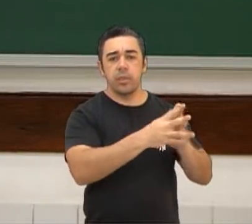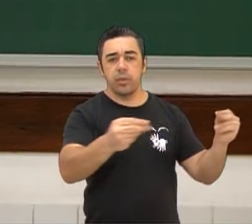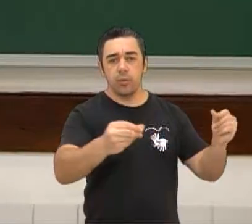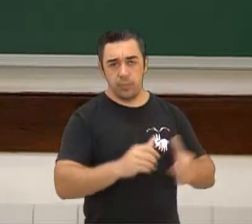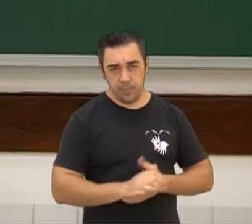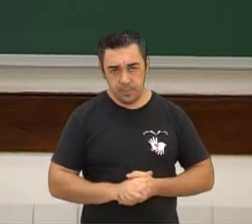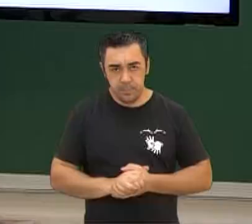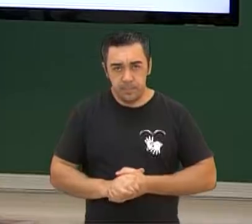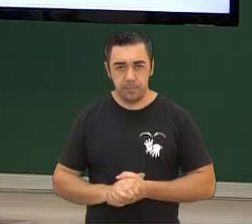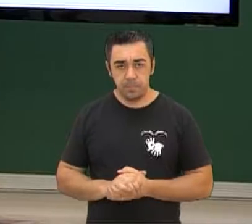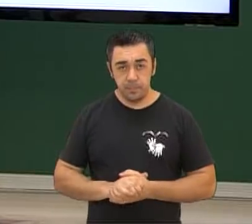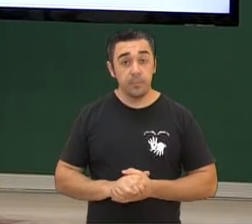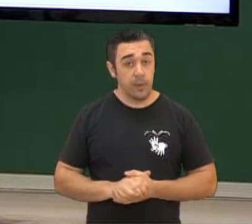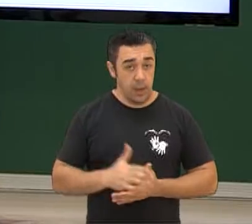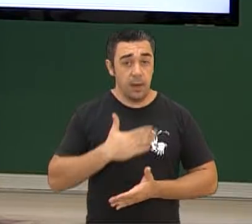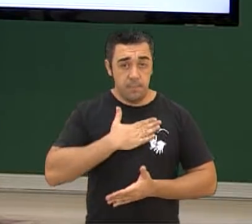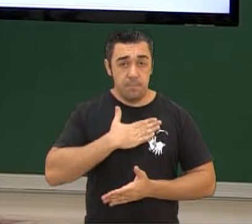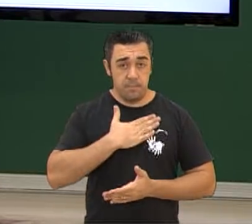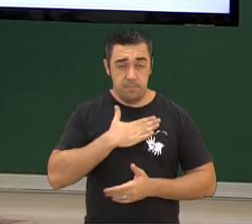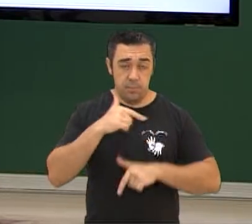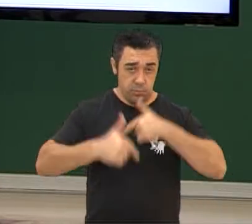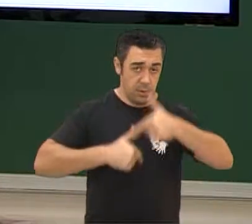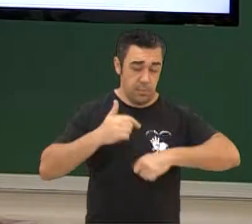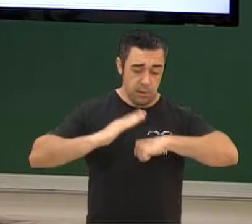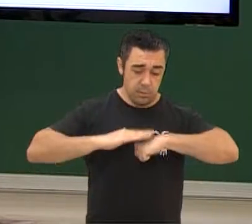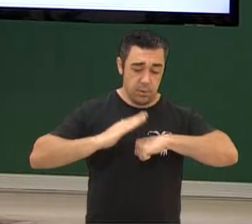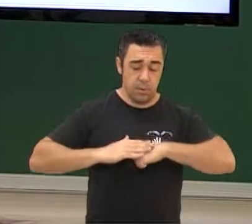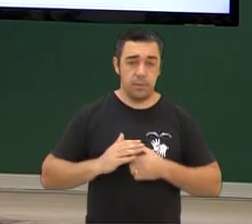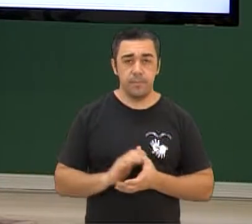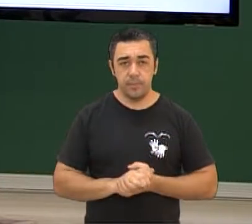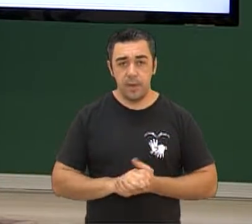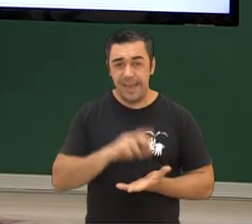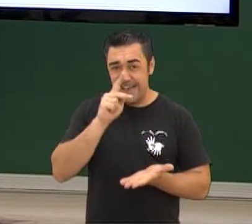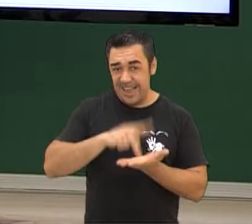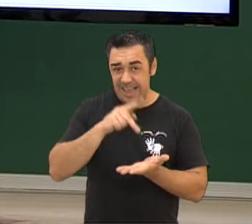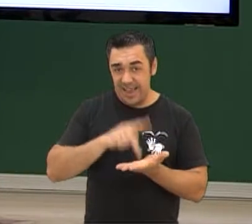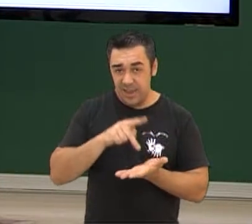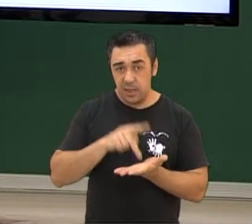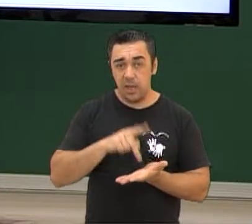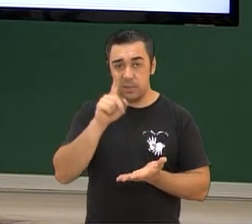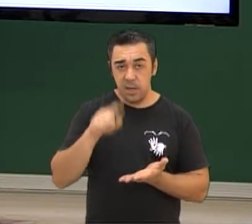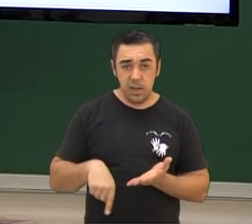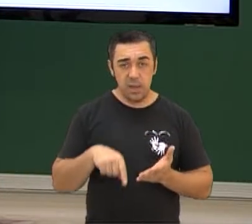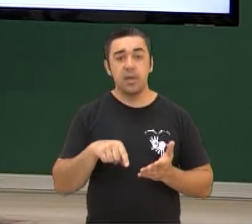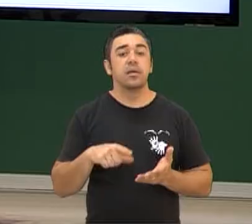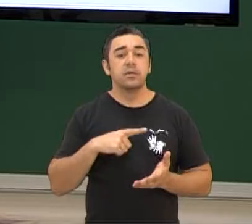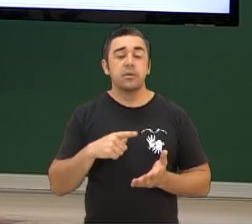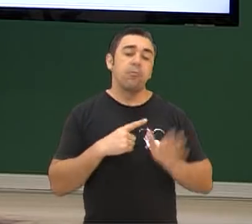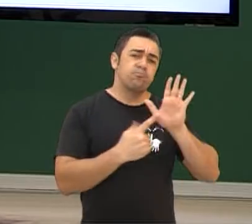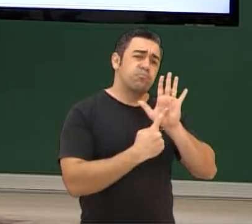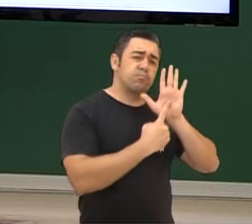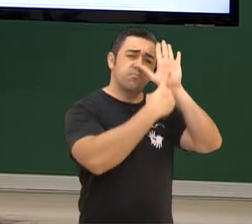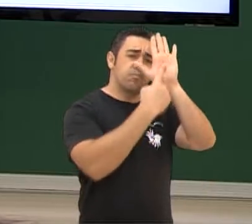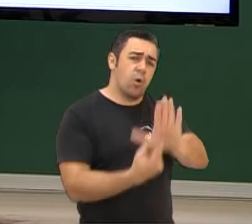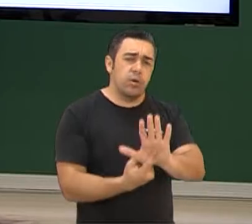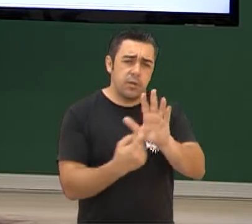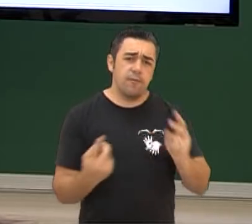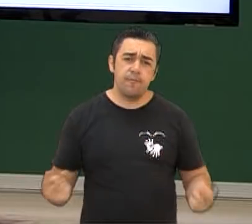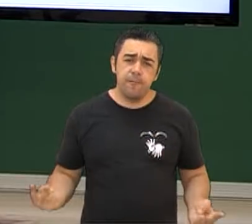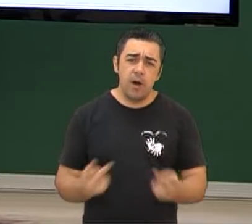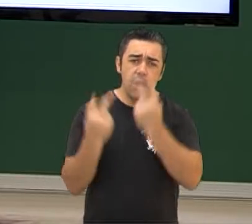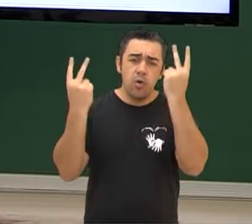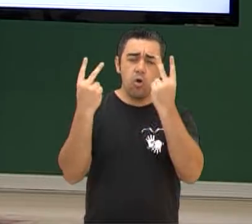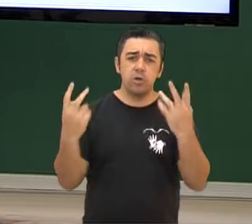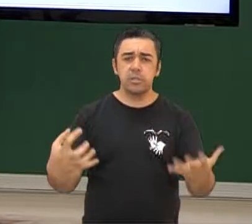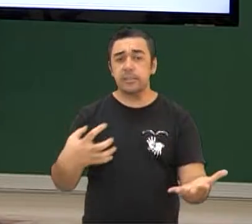ainda. Isto sim é o meu ofício, né, meu trabalho. A realidade foi despojada de seu valor, seu sentido,